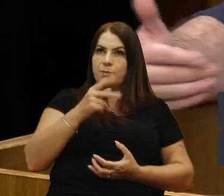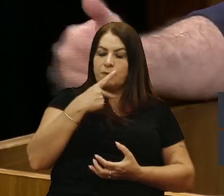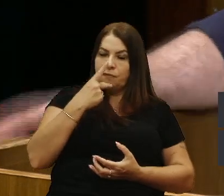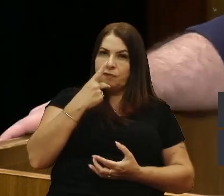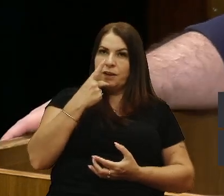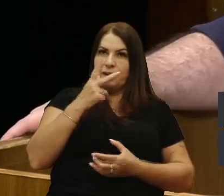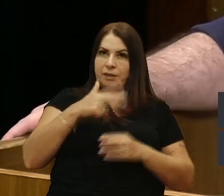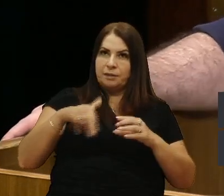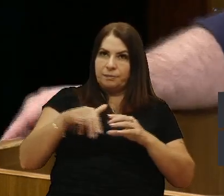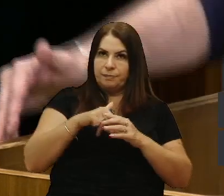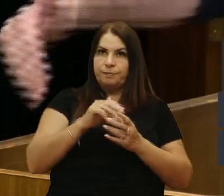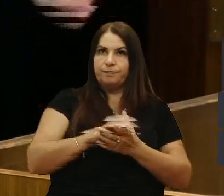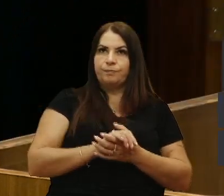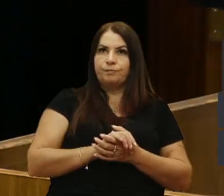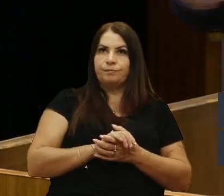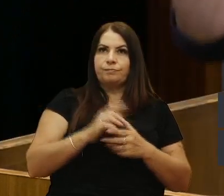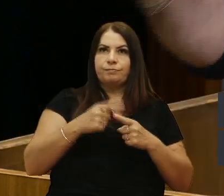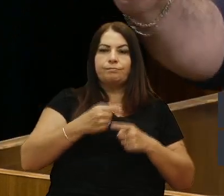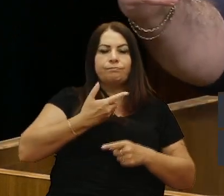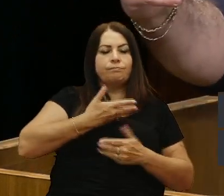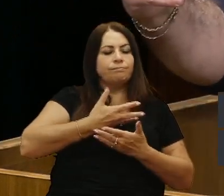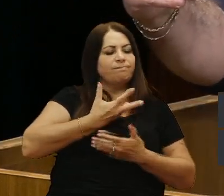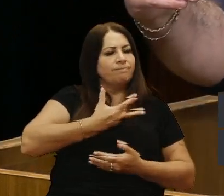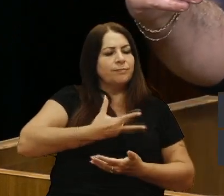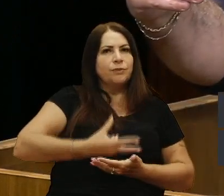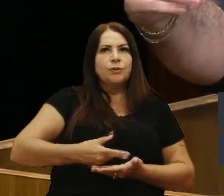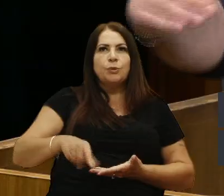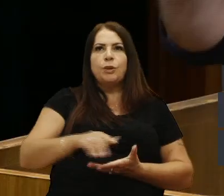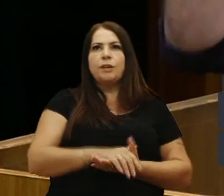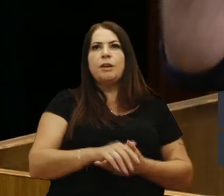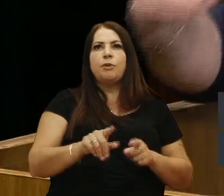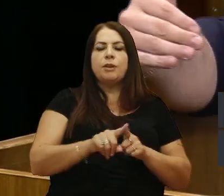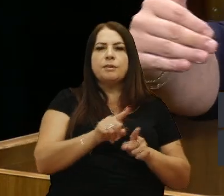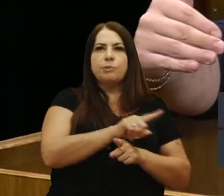nessa tribuna, porque eu cansei.